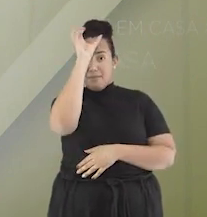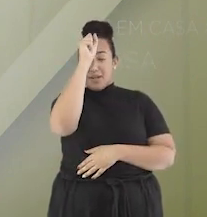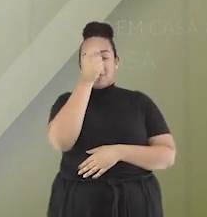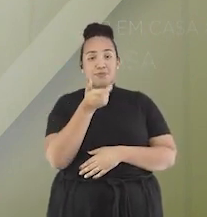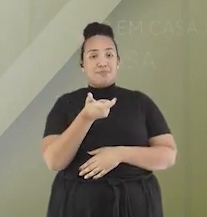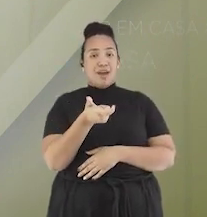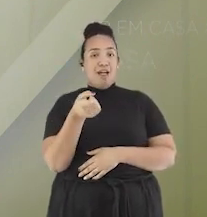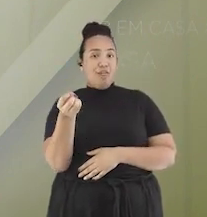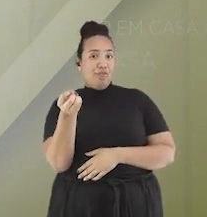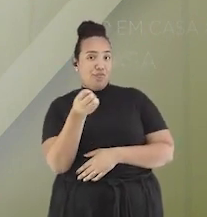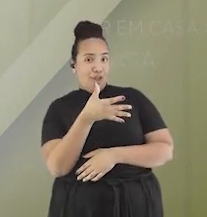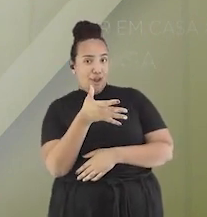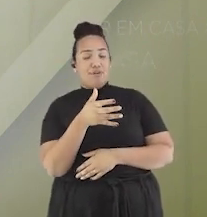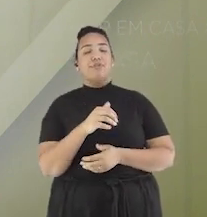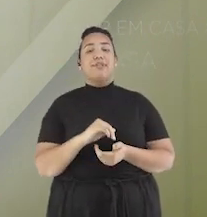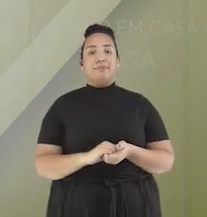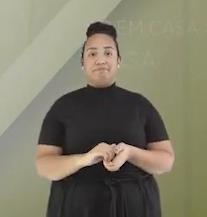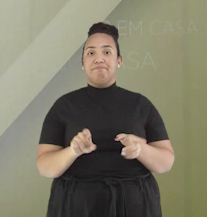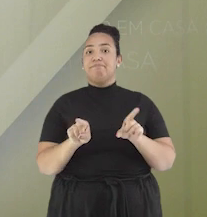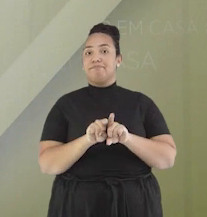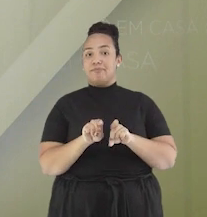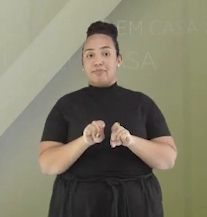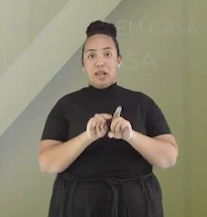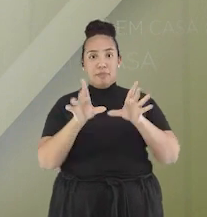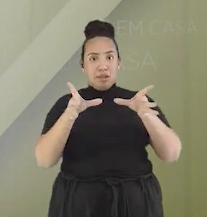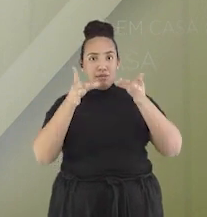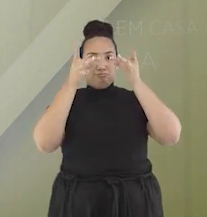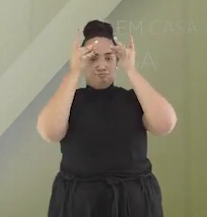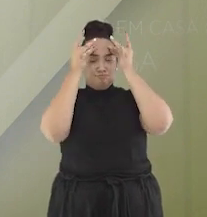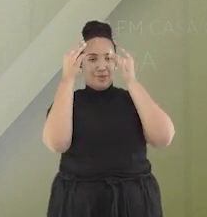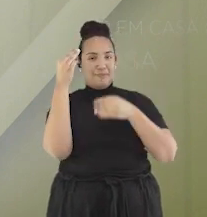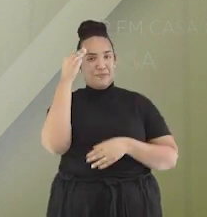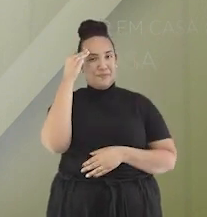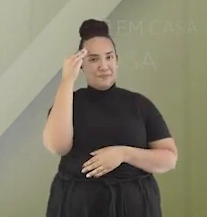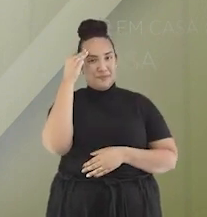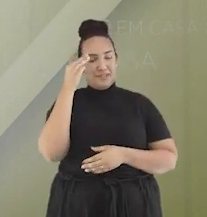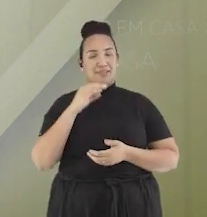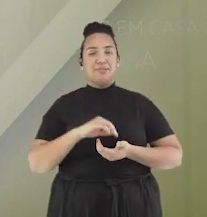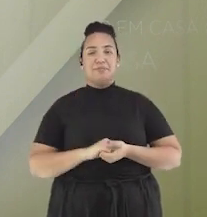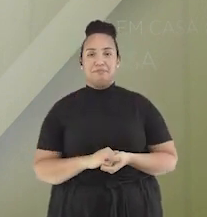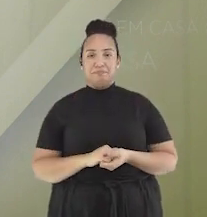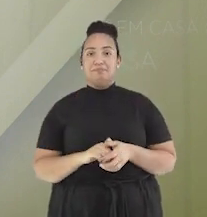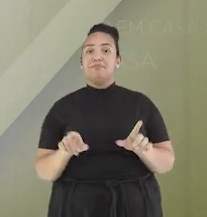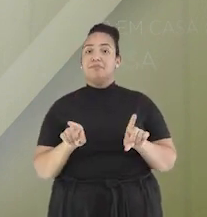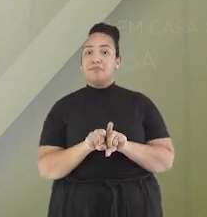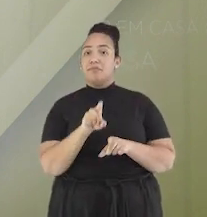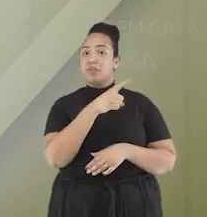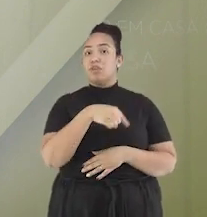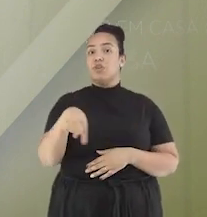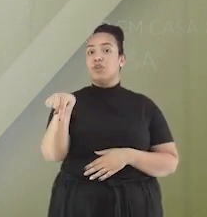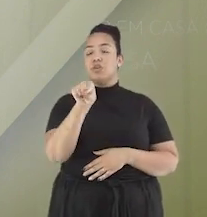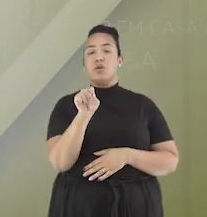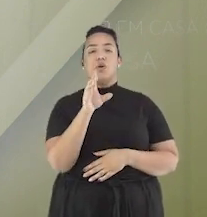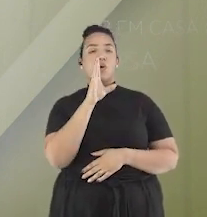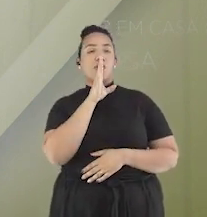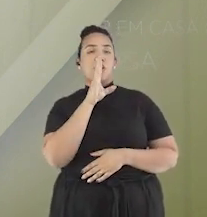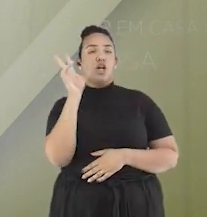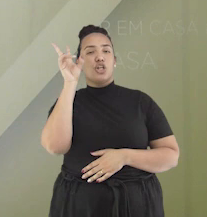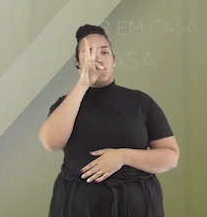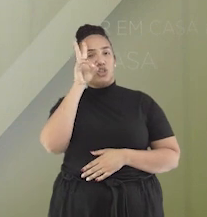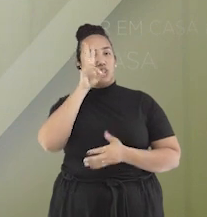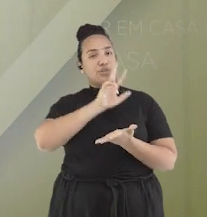novas palavras e trabalha também a memorização. Além disso, nos permite conhecer